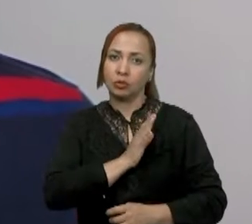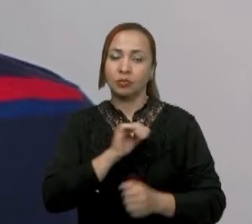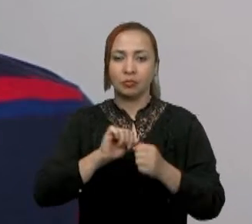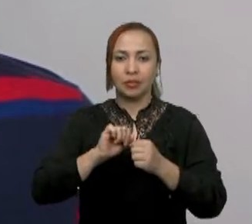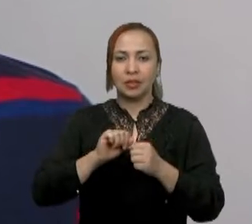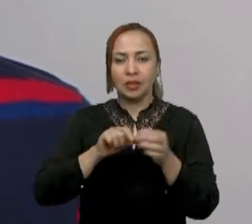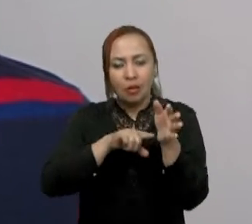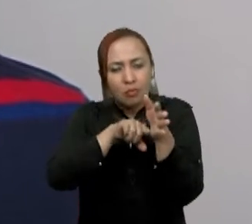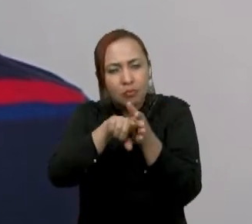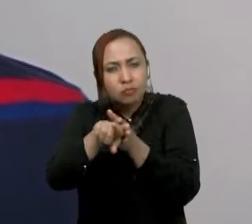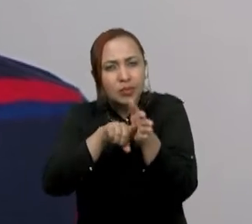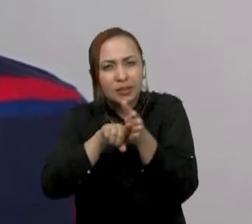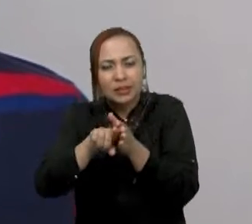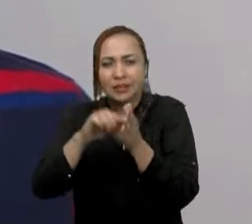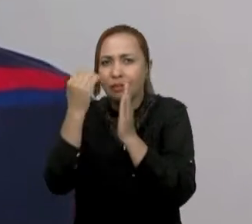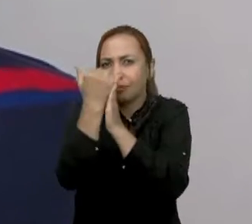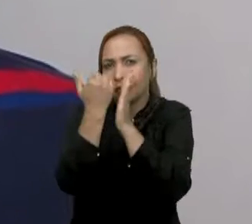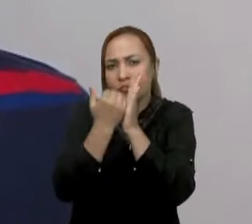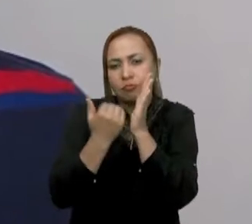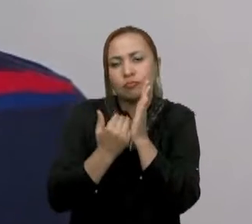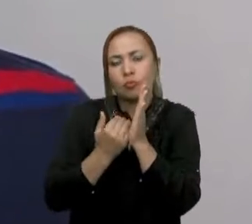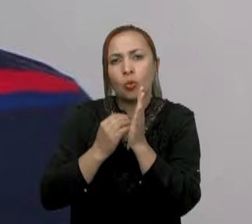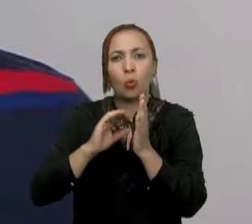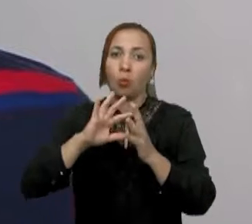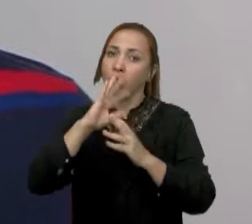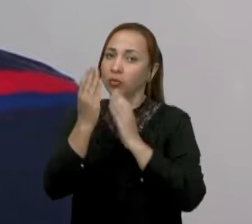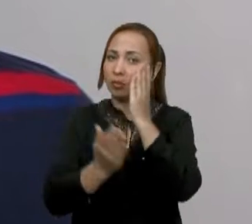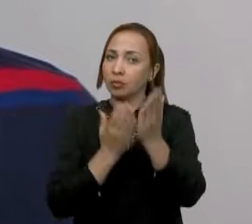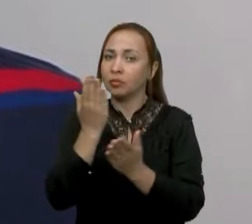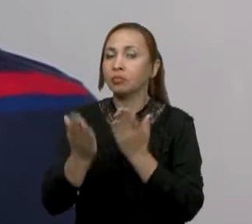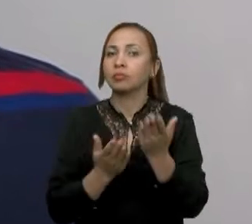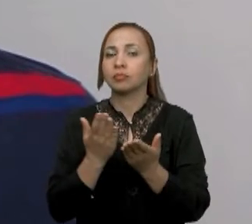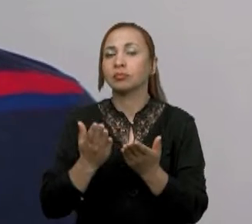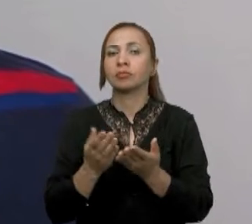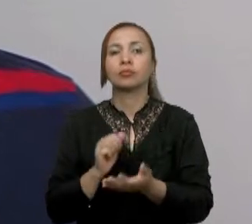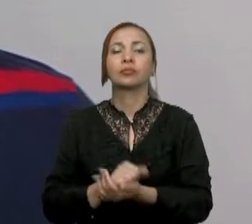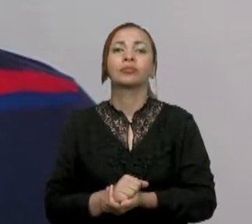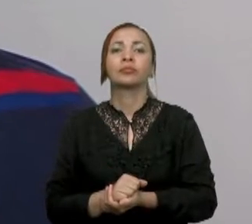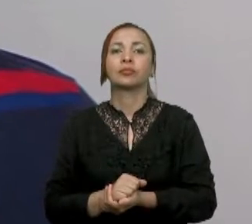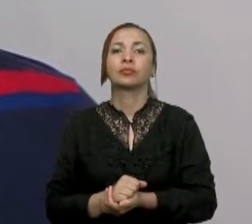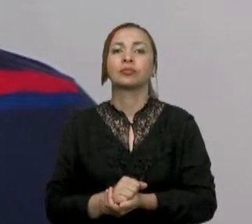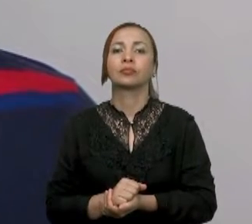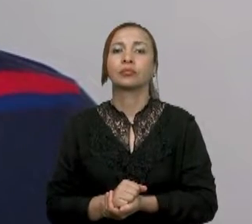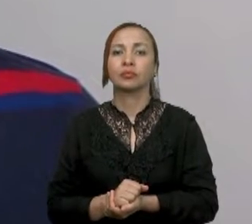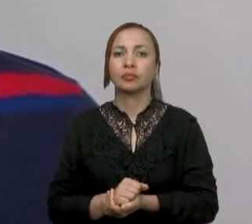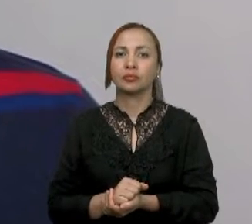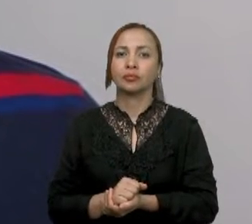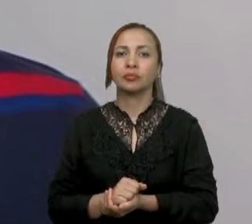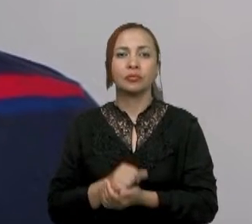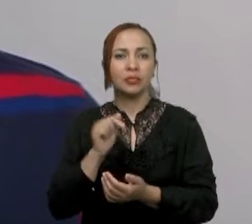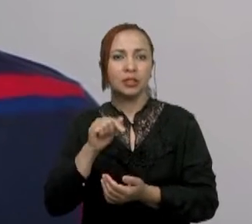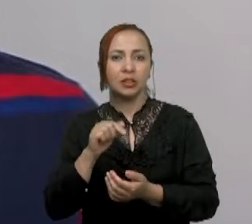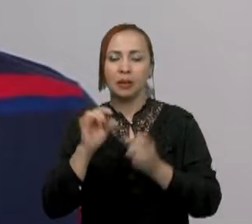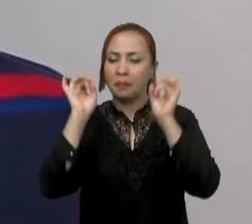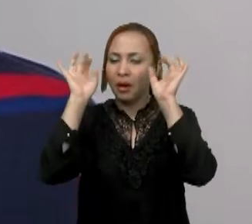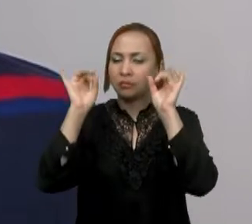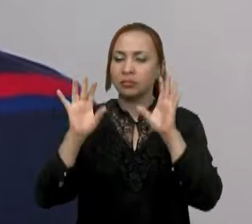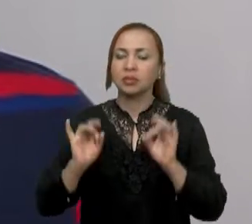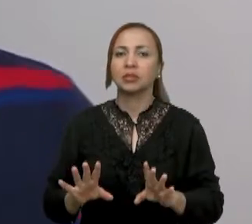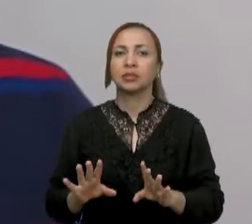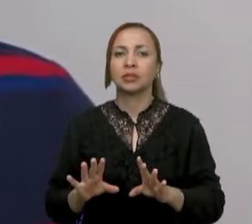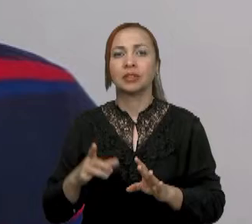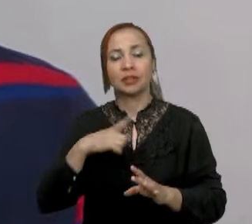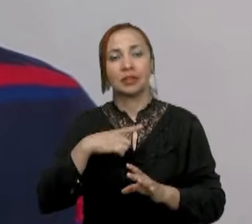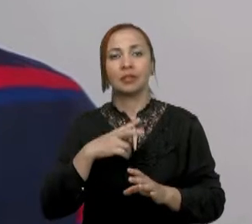fazer um rastreamento fazer um um tratamento né Aqui tem bem